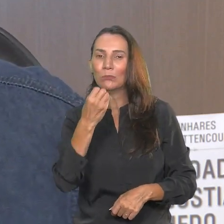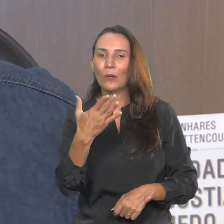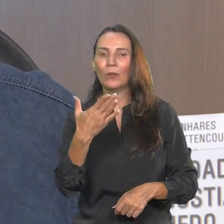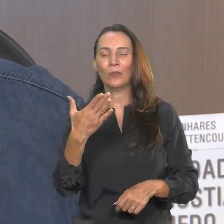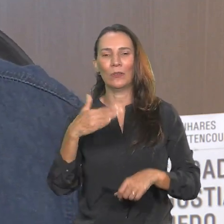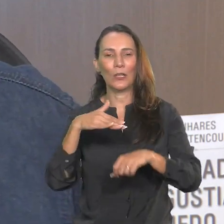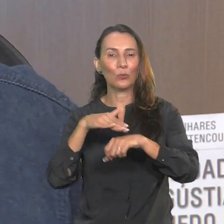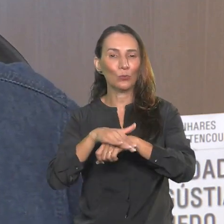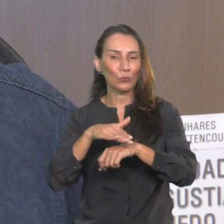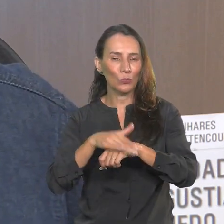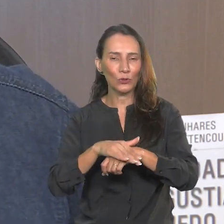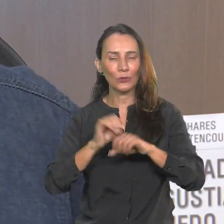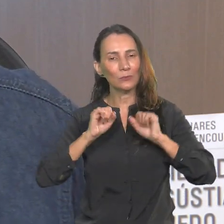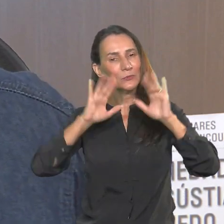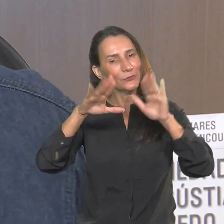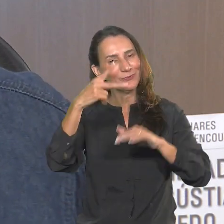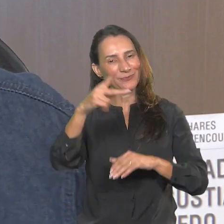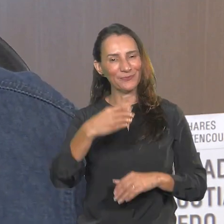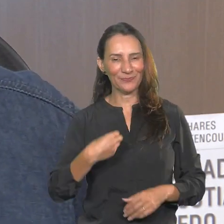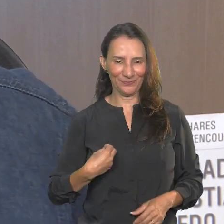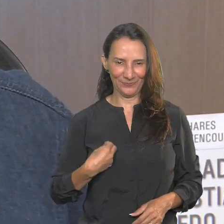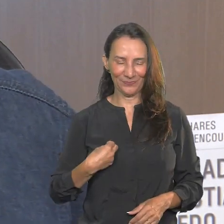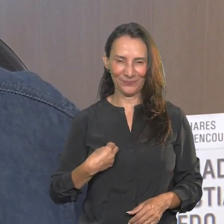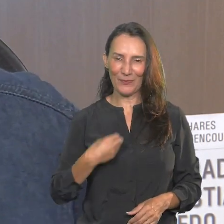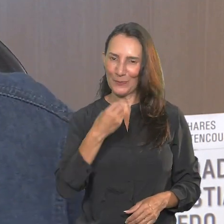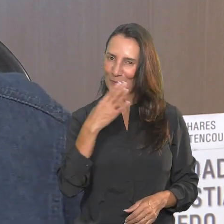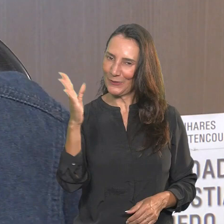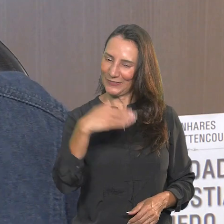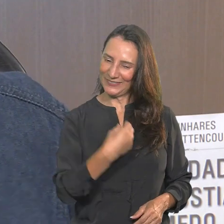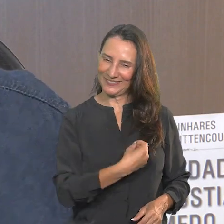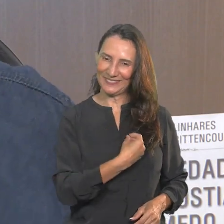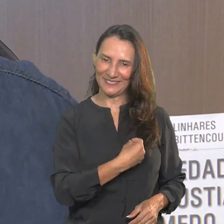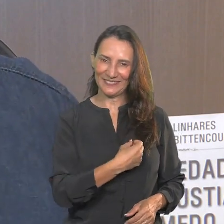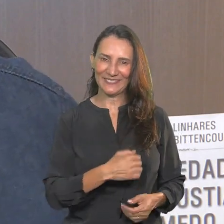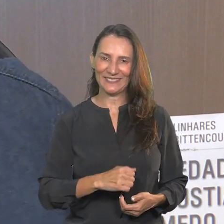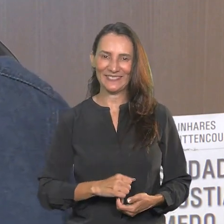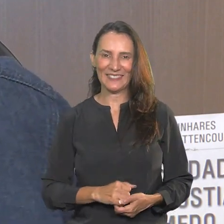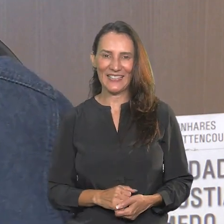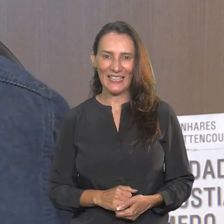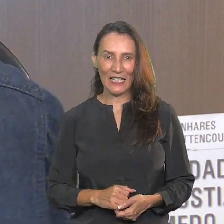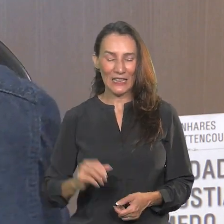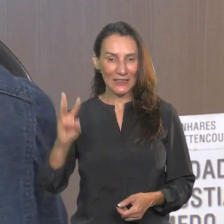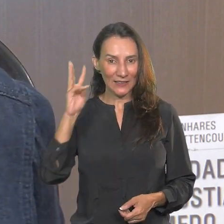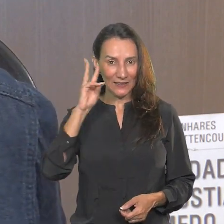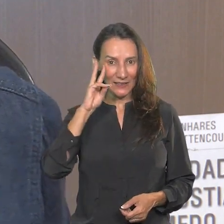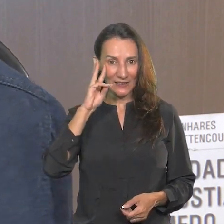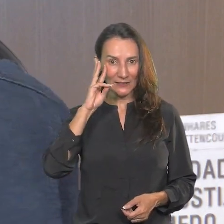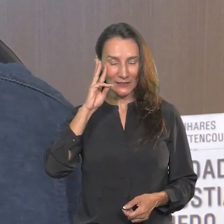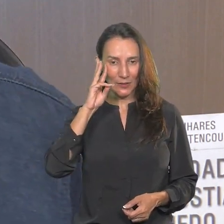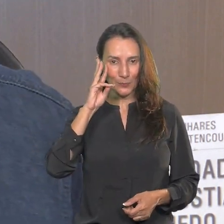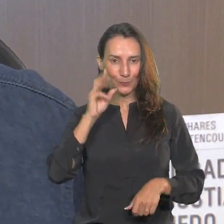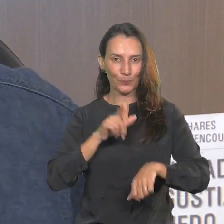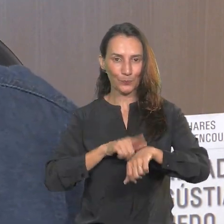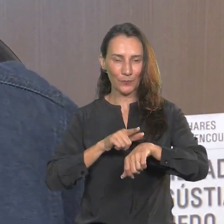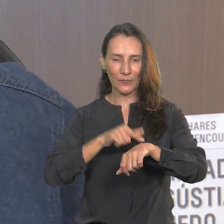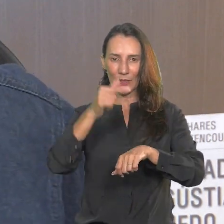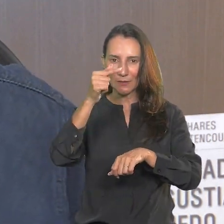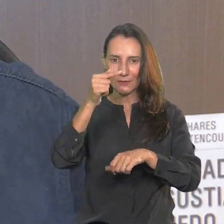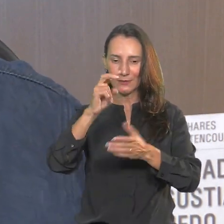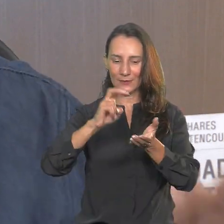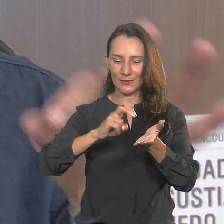para edificar a sua vida, tá? Vai ser muito bom você estar aqui conosco. Na terça-feira, às 7 da